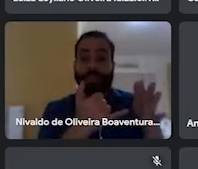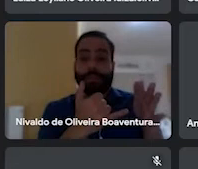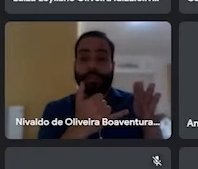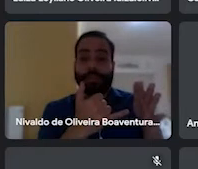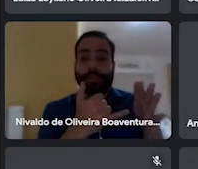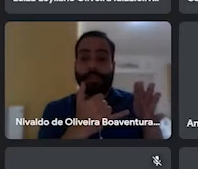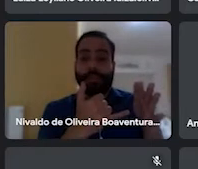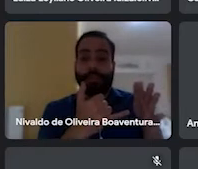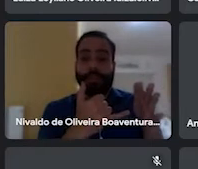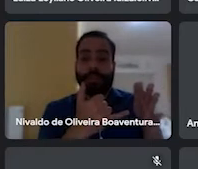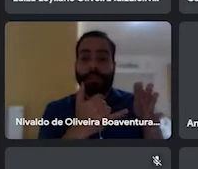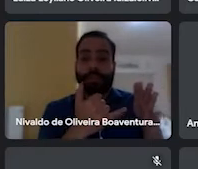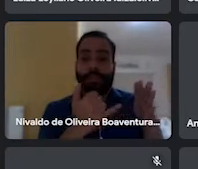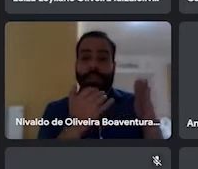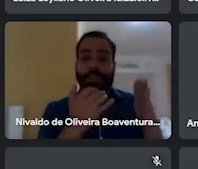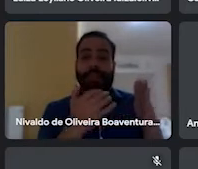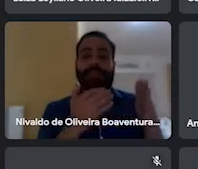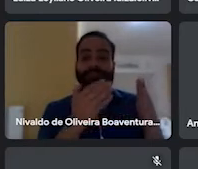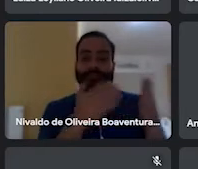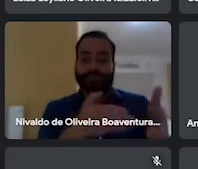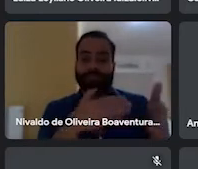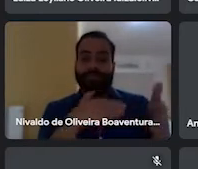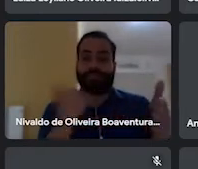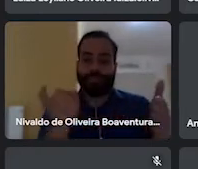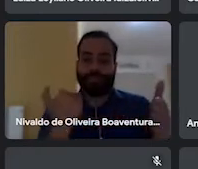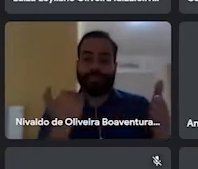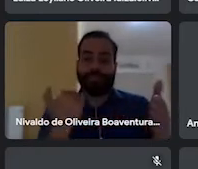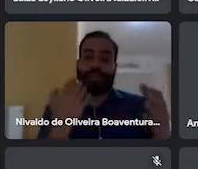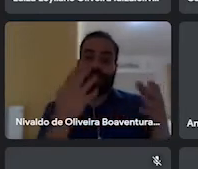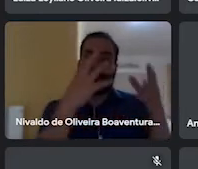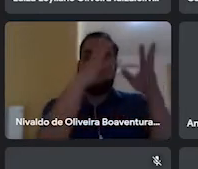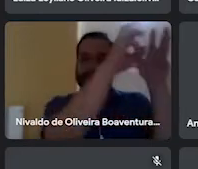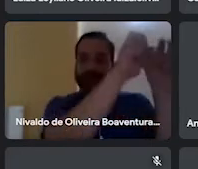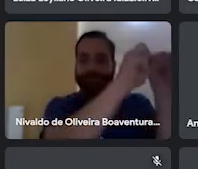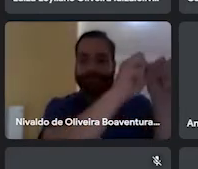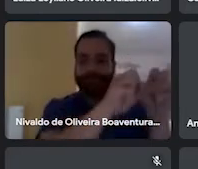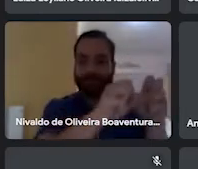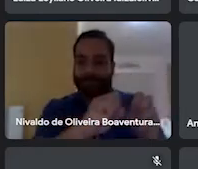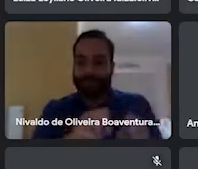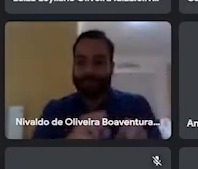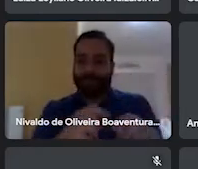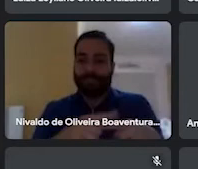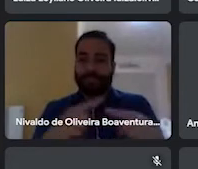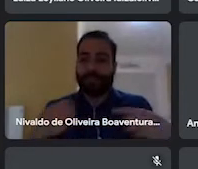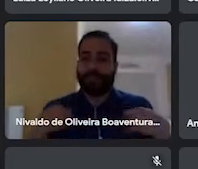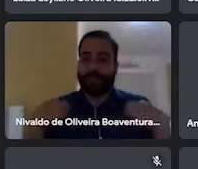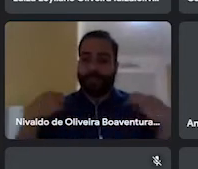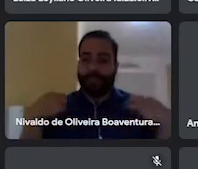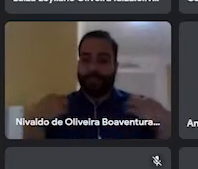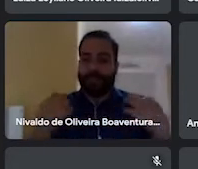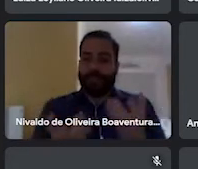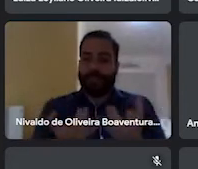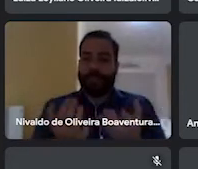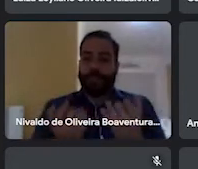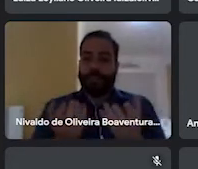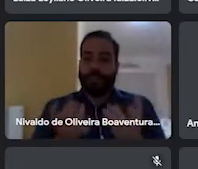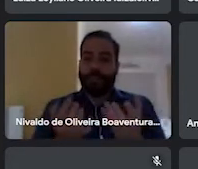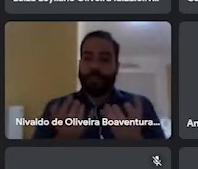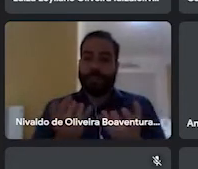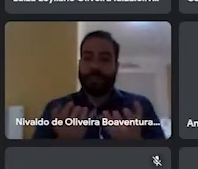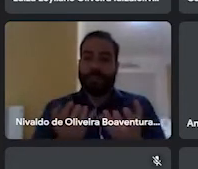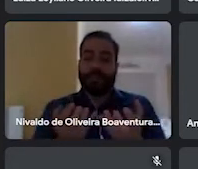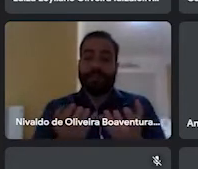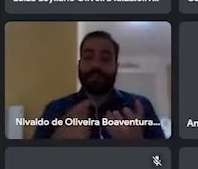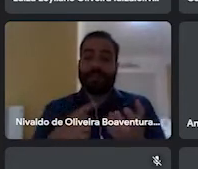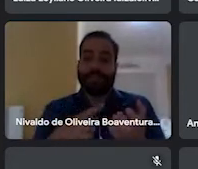ele chegou a falecer. Eles chegaram a descer ele embaixo, mas toda a roupa dele queimou. Aí ele teve